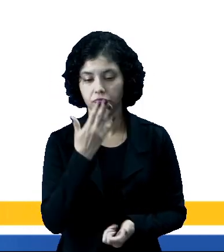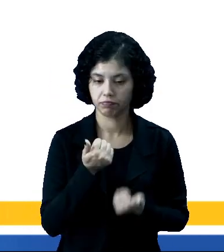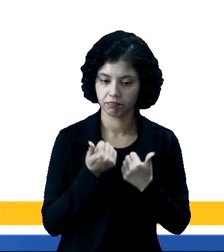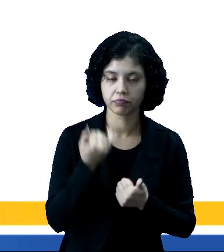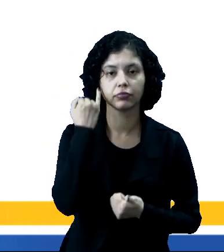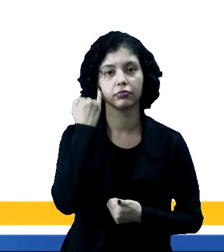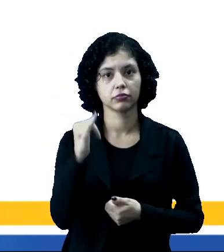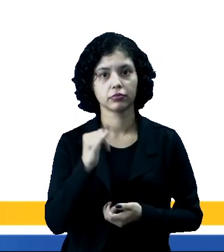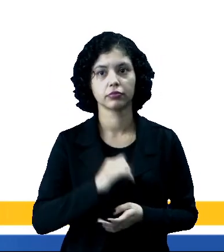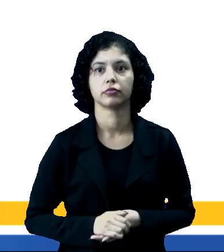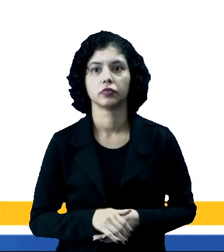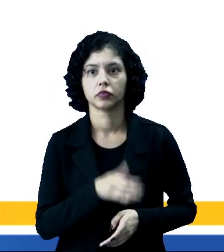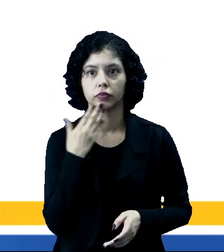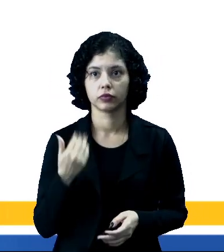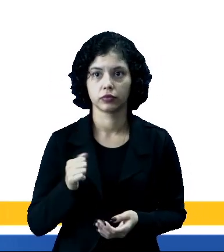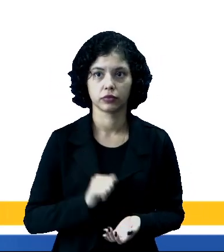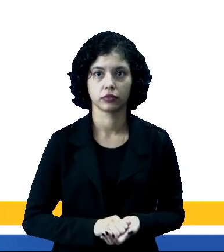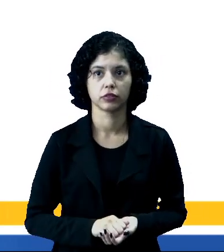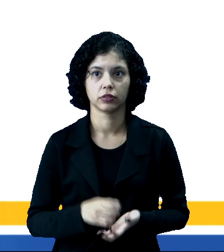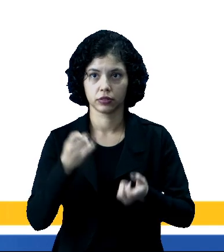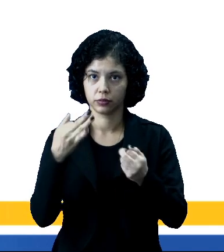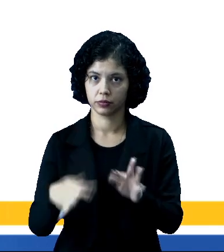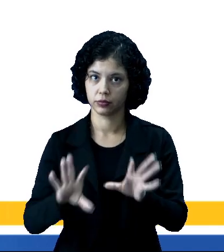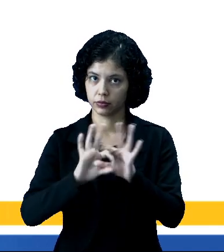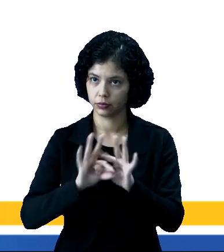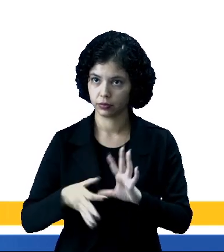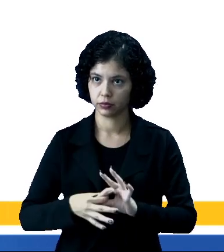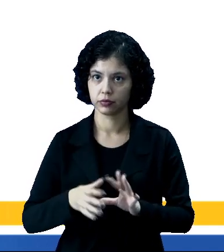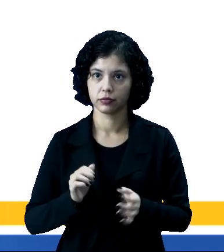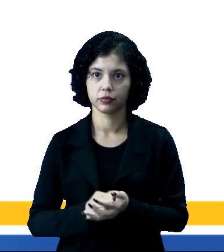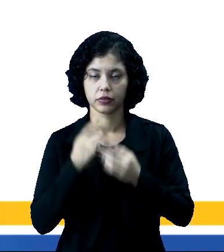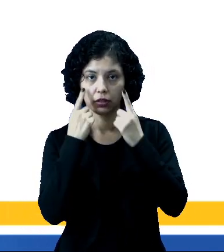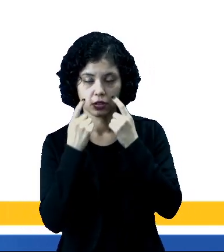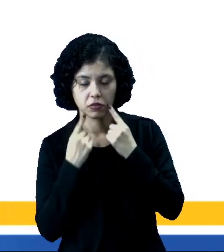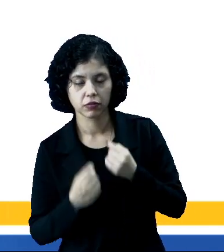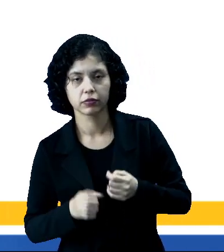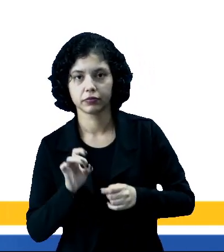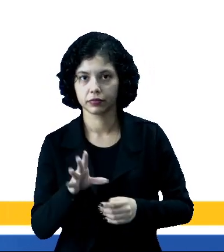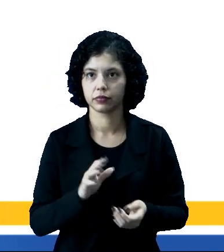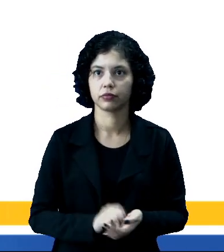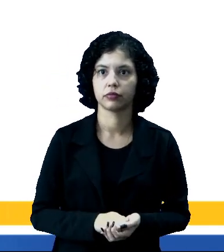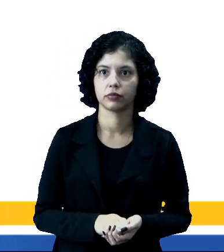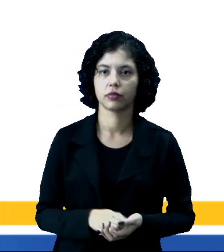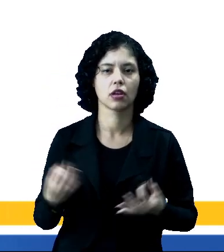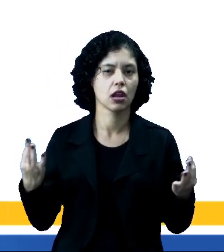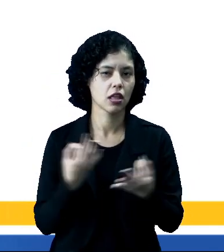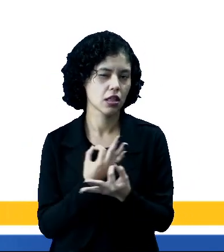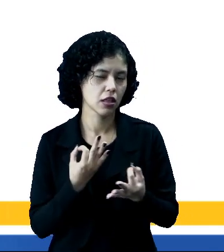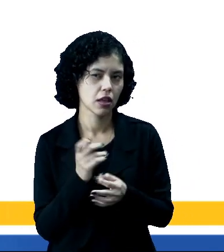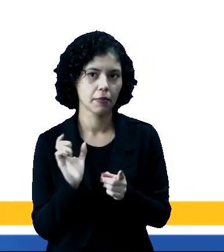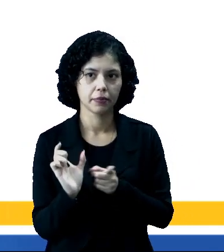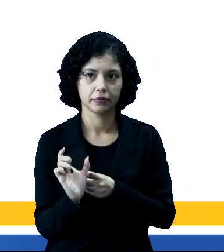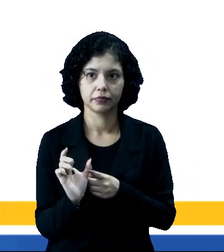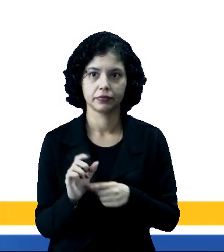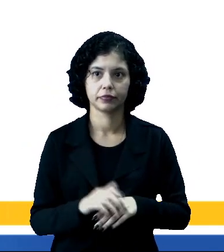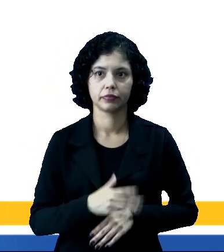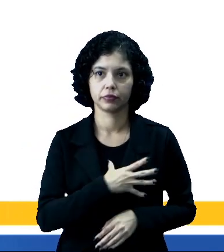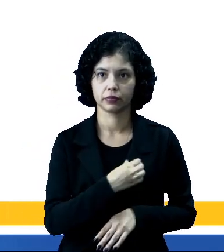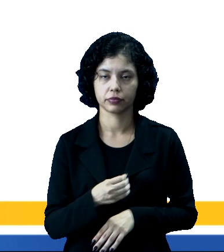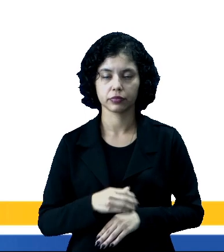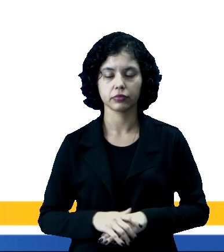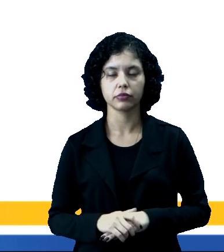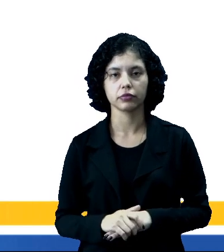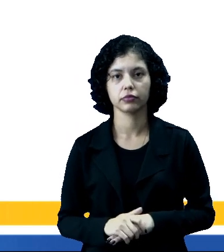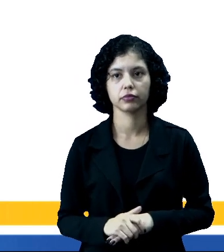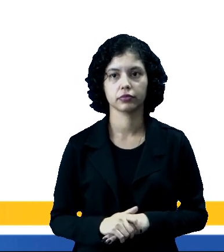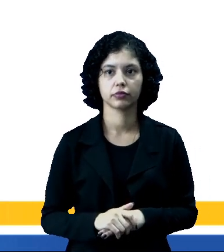ideia, né? Melhor nem vou contestar você. Eu choro que só, pelas tuas lindas palavras, né? Um bom filho